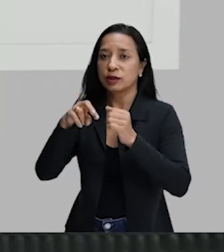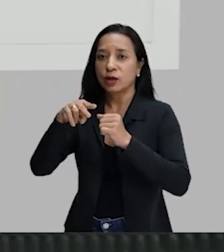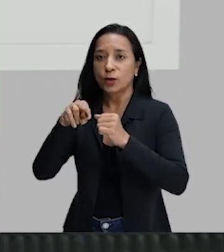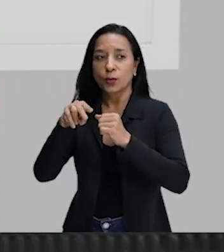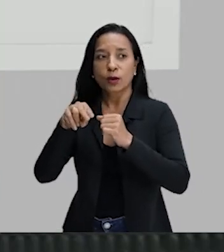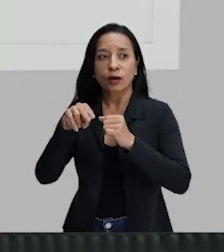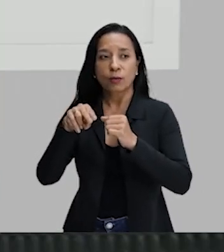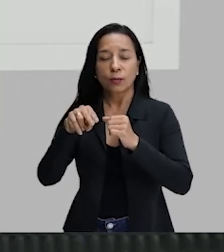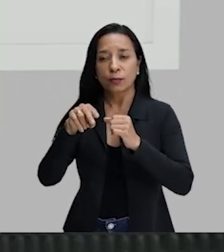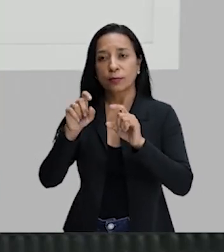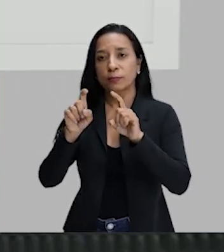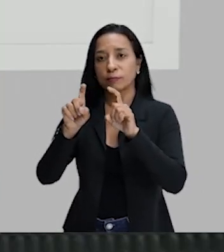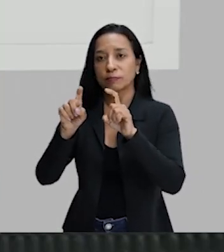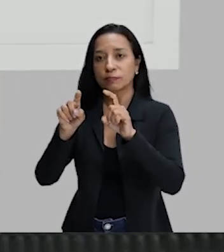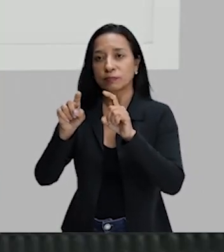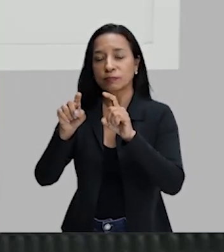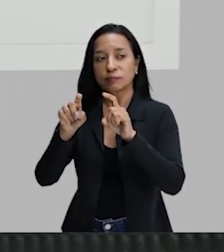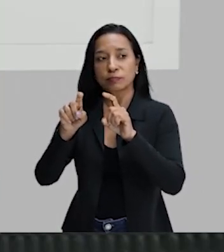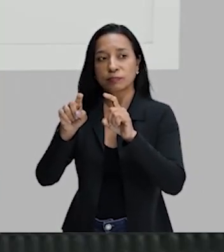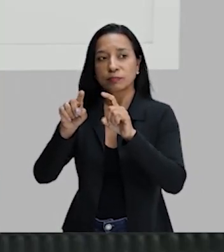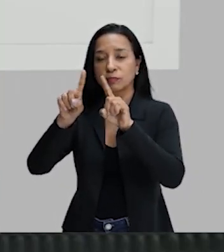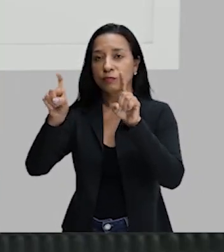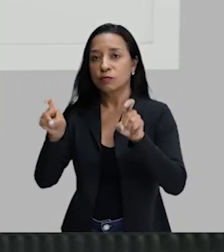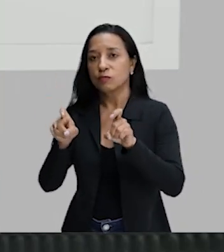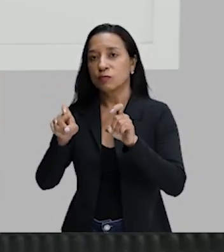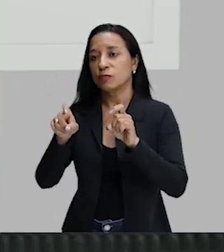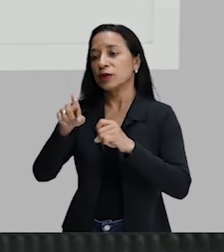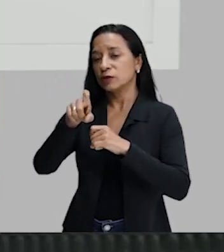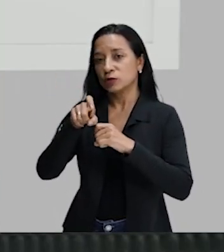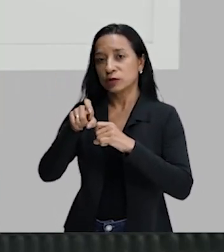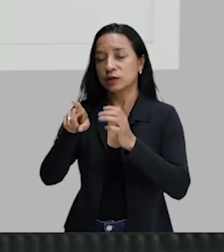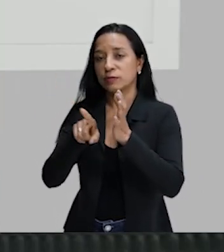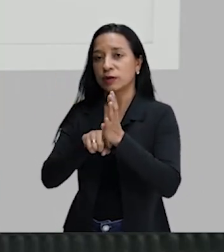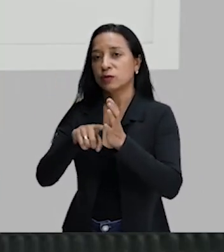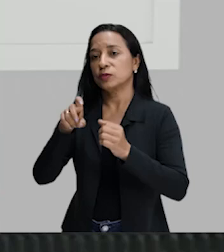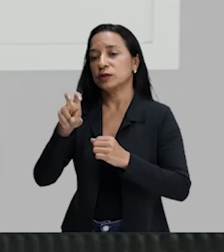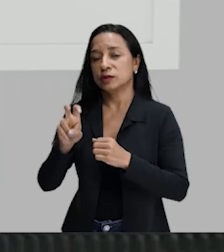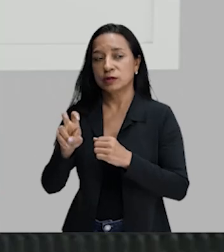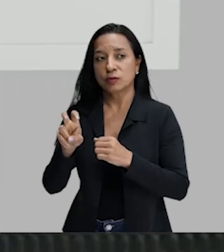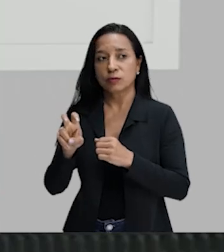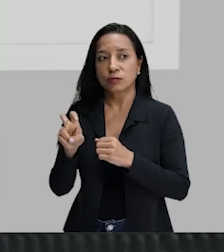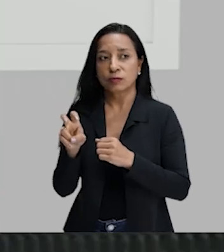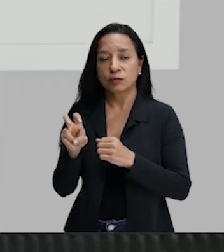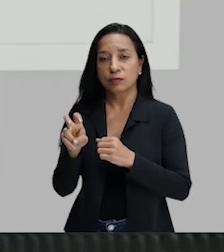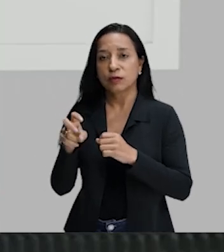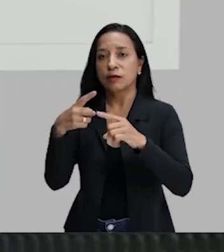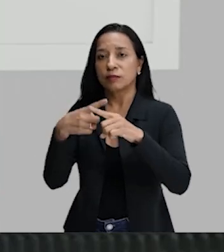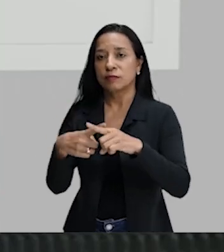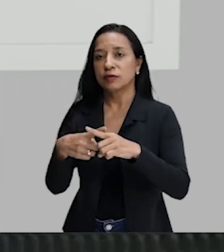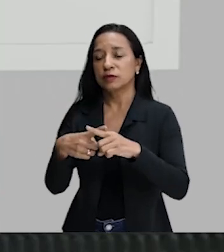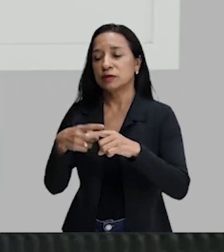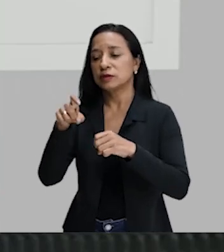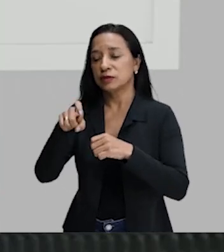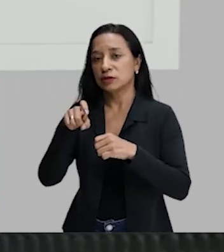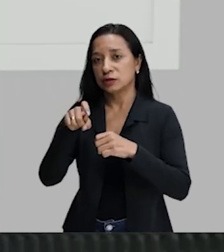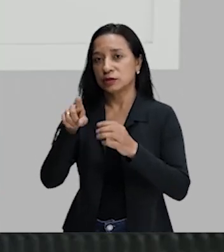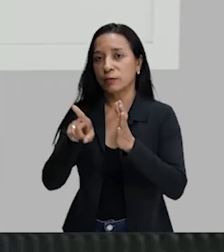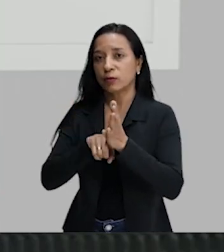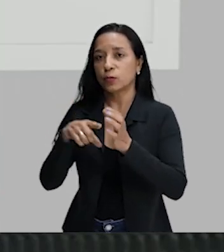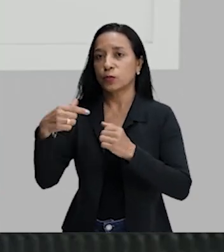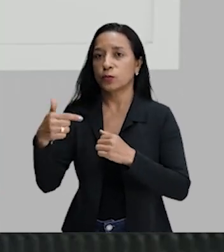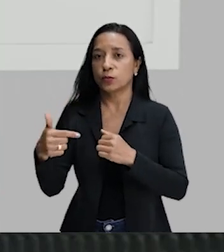5. X menos 5 multiplicado por x menos